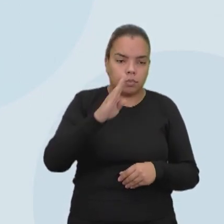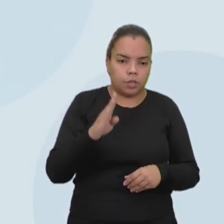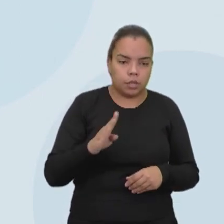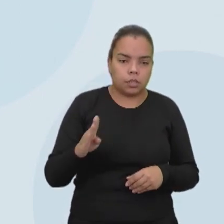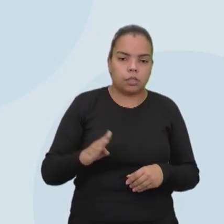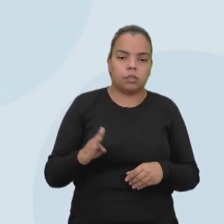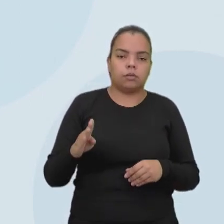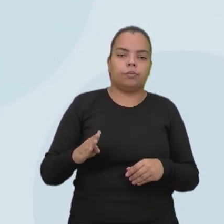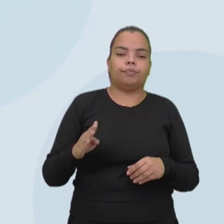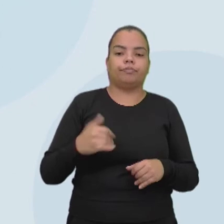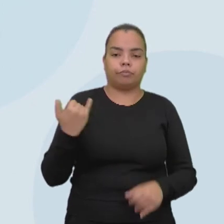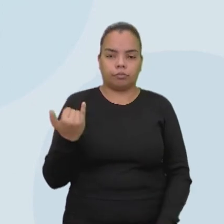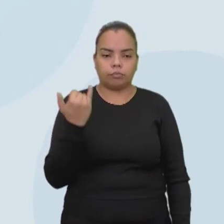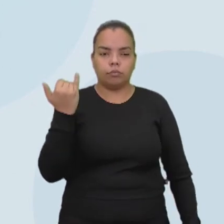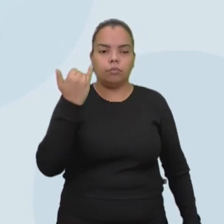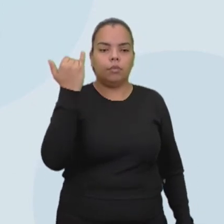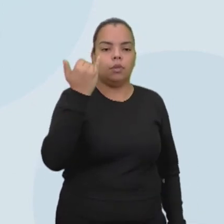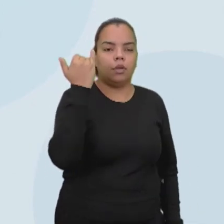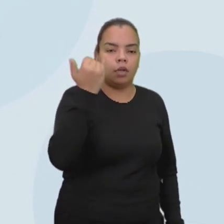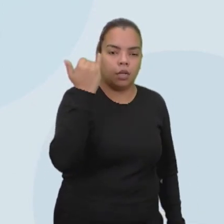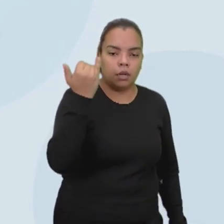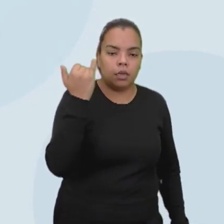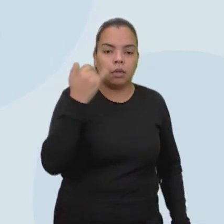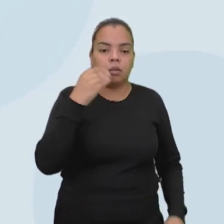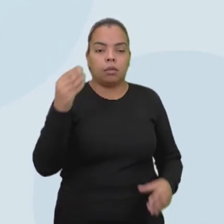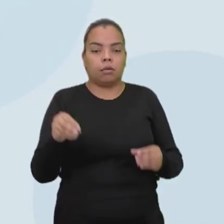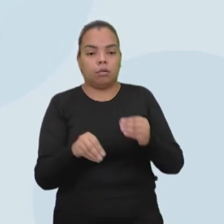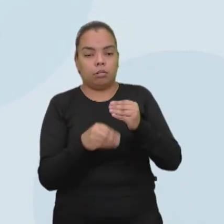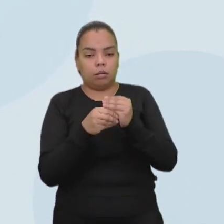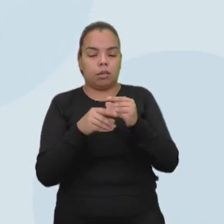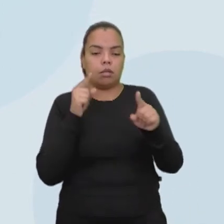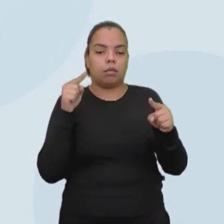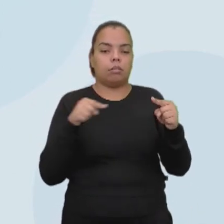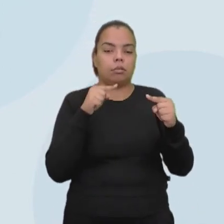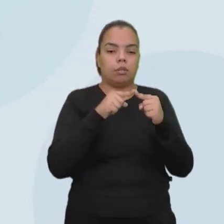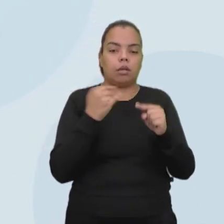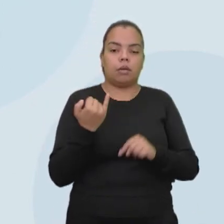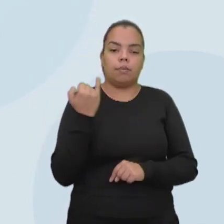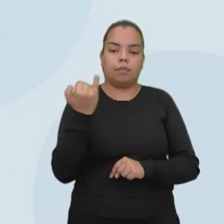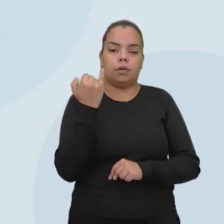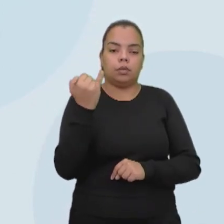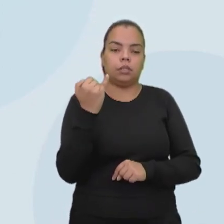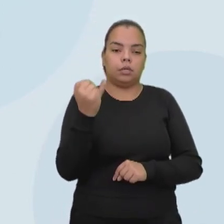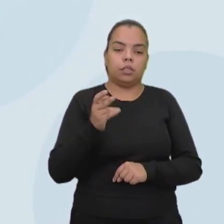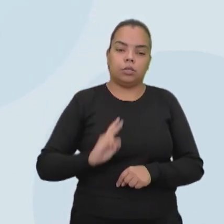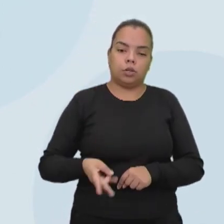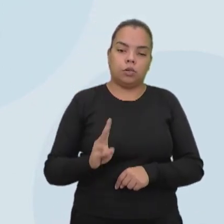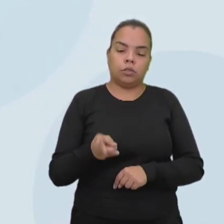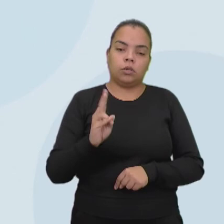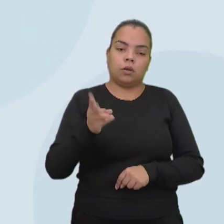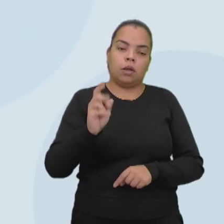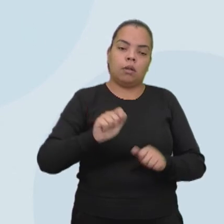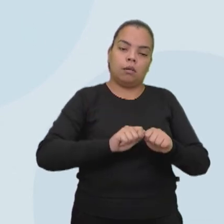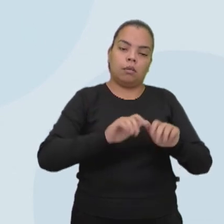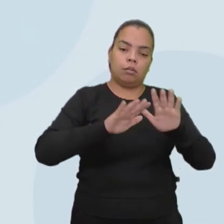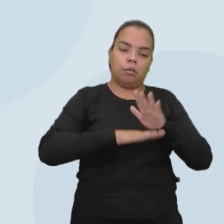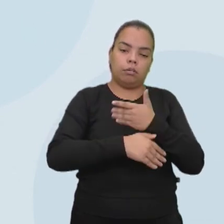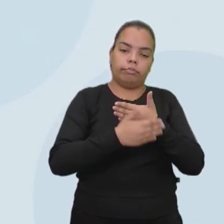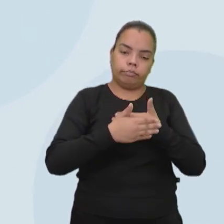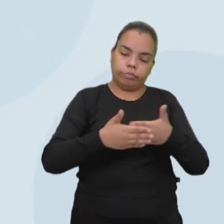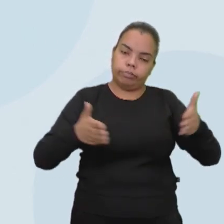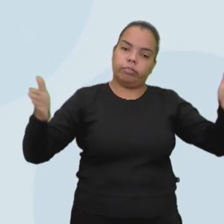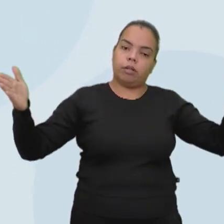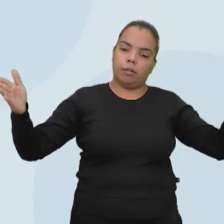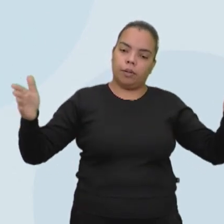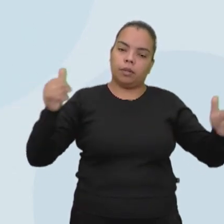proporcionando informações destacadas sobre o tema e destacar a importância de se manter uma agenda pública permanente que coloque